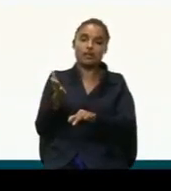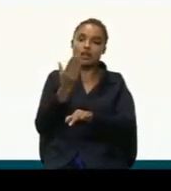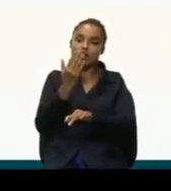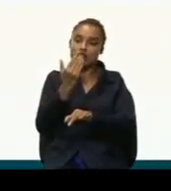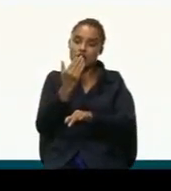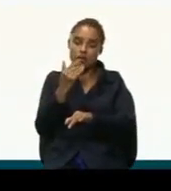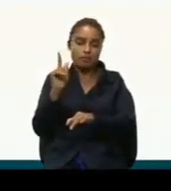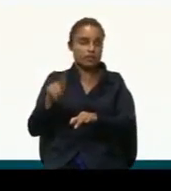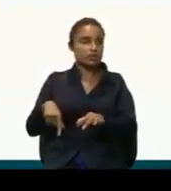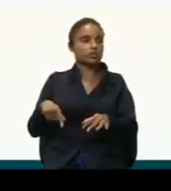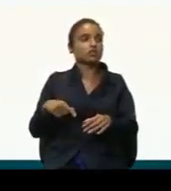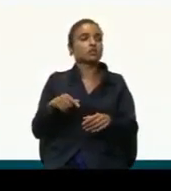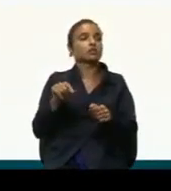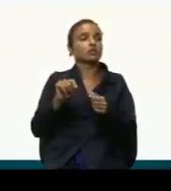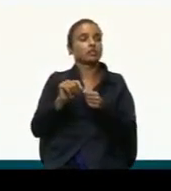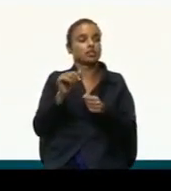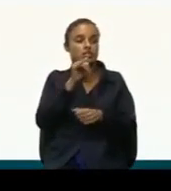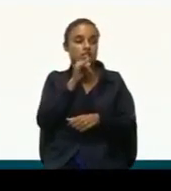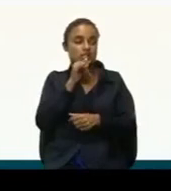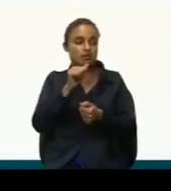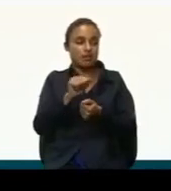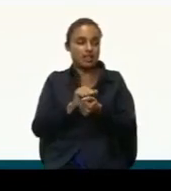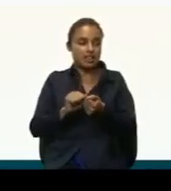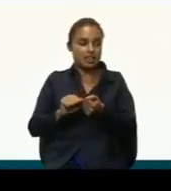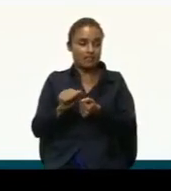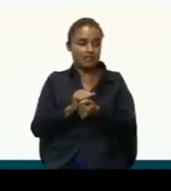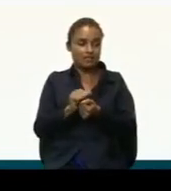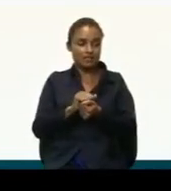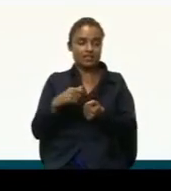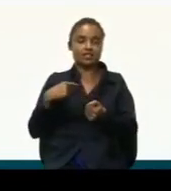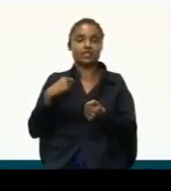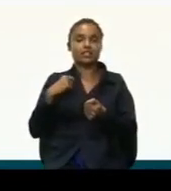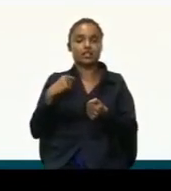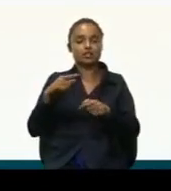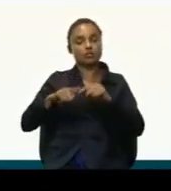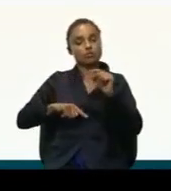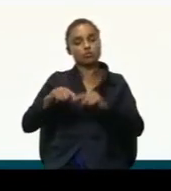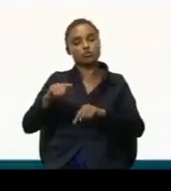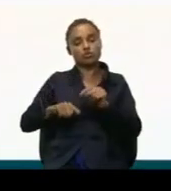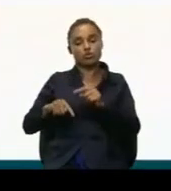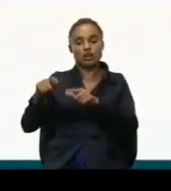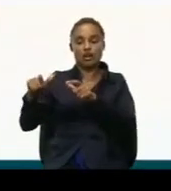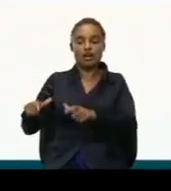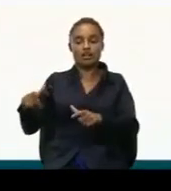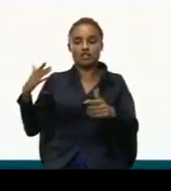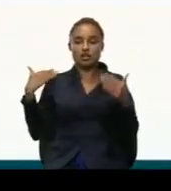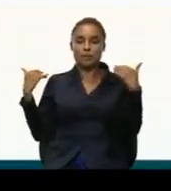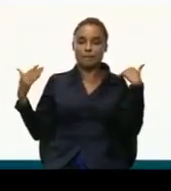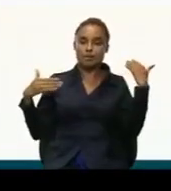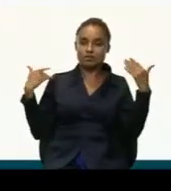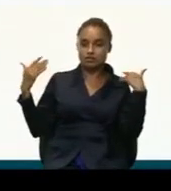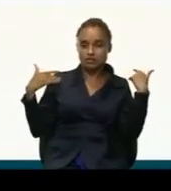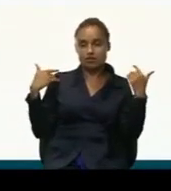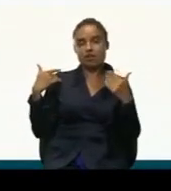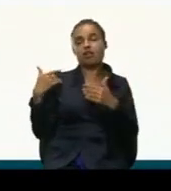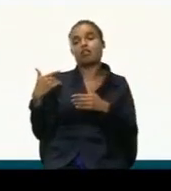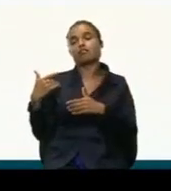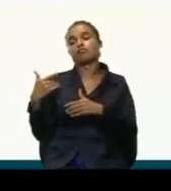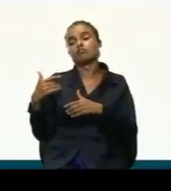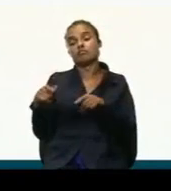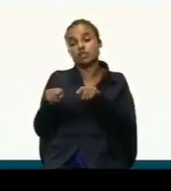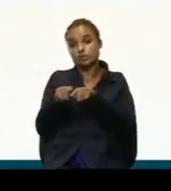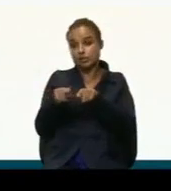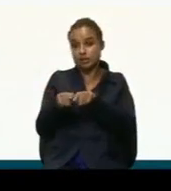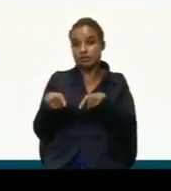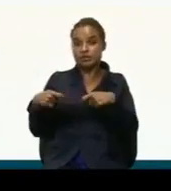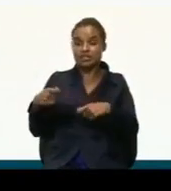quem reside na obra. Área de lazer, só para quem reside na obra. Ambulatório, quando se tratar de frentes de trabalho